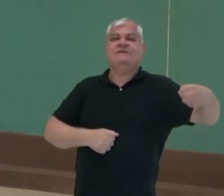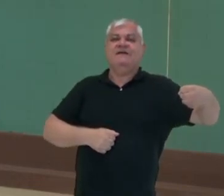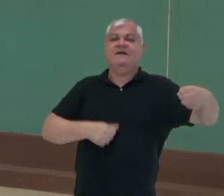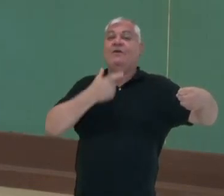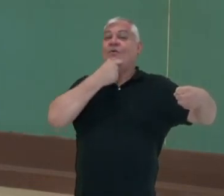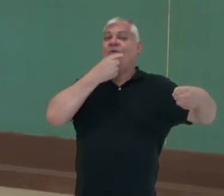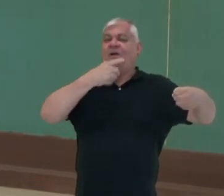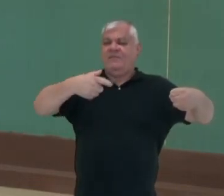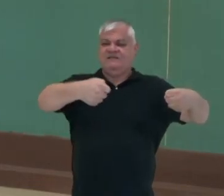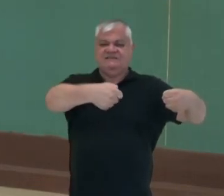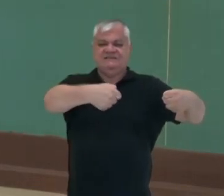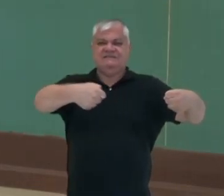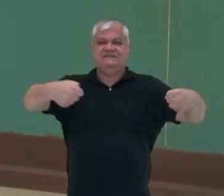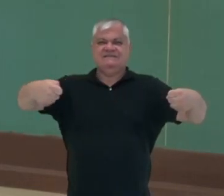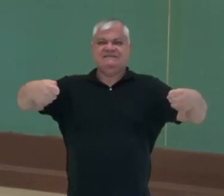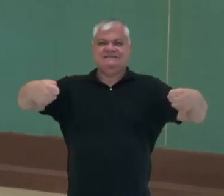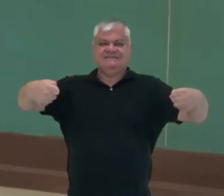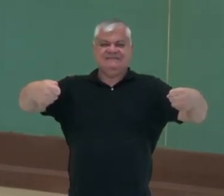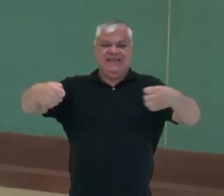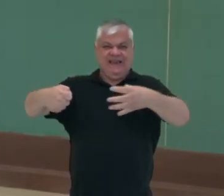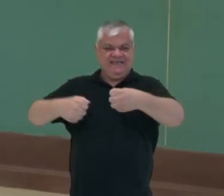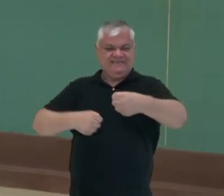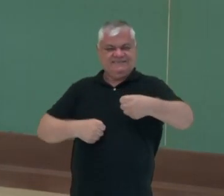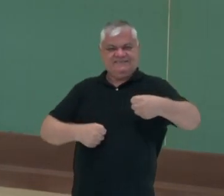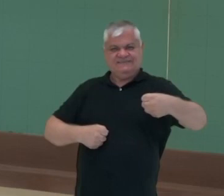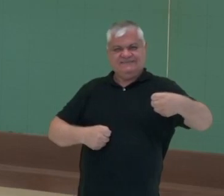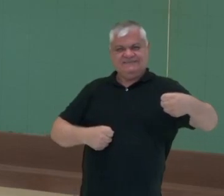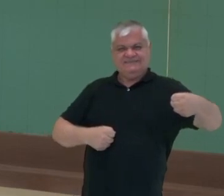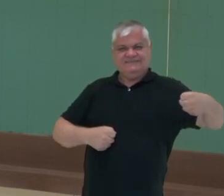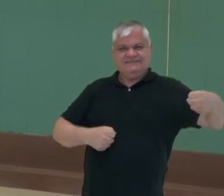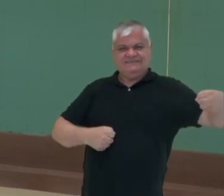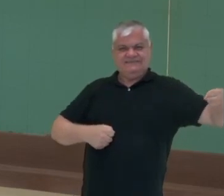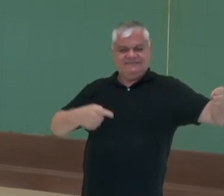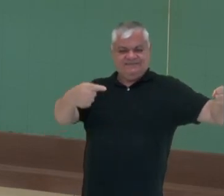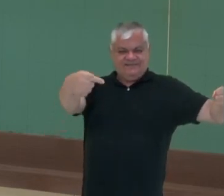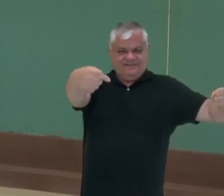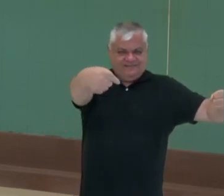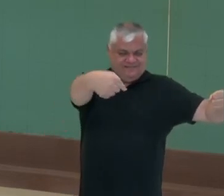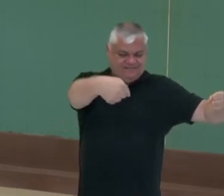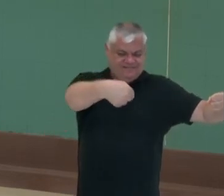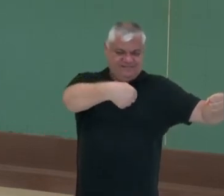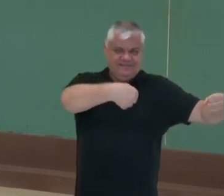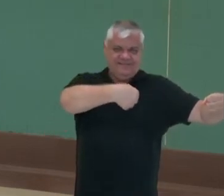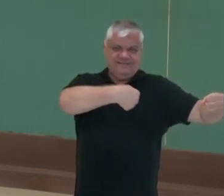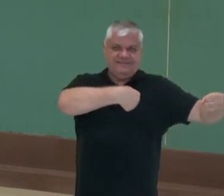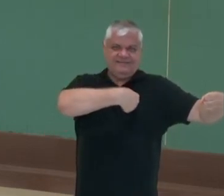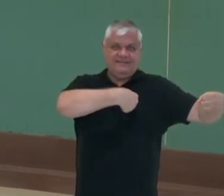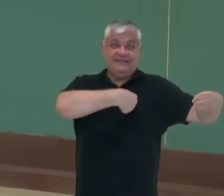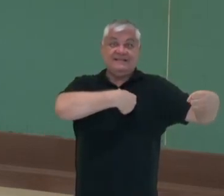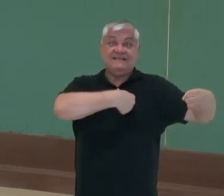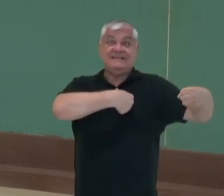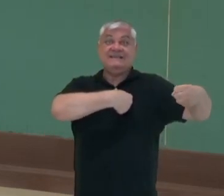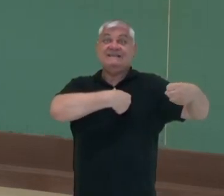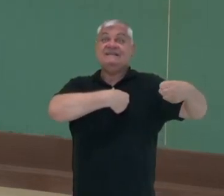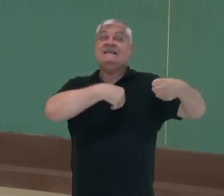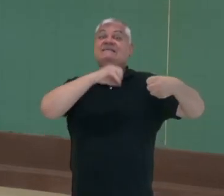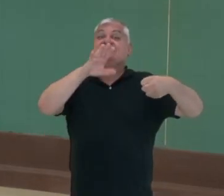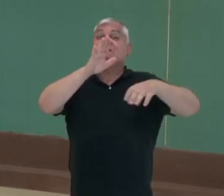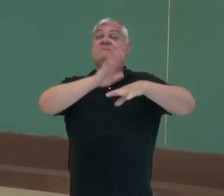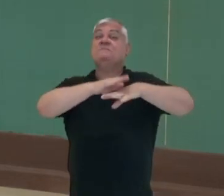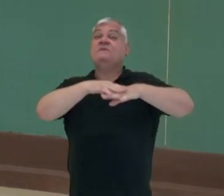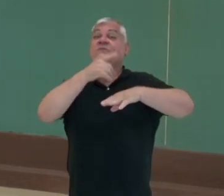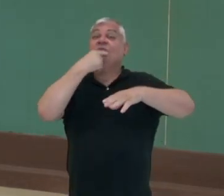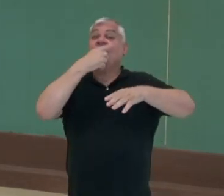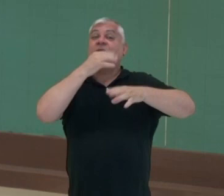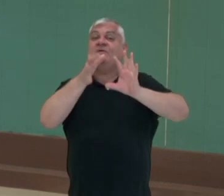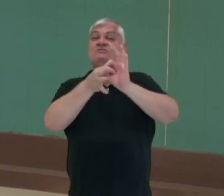desse lado, ela pega o arco, estica e põe a flecha em direção ao coração dela. Se o rapaz solta a flecha, essa